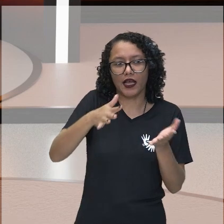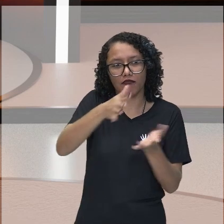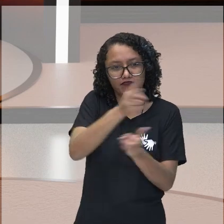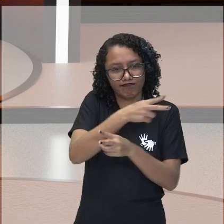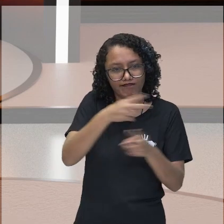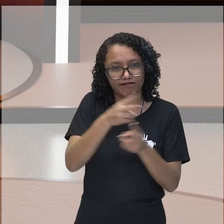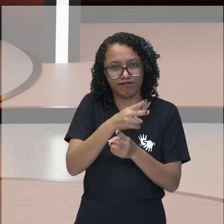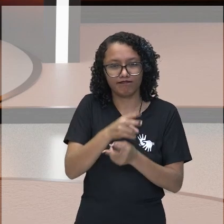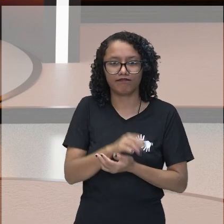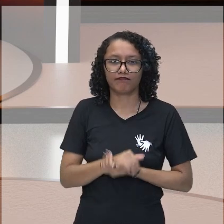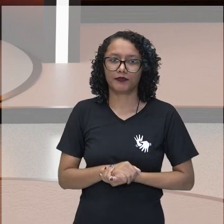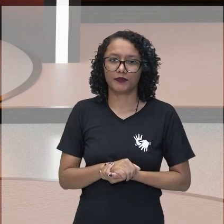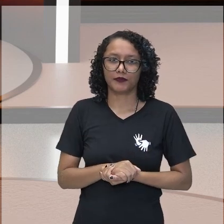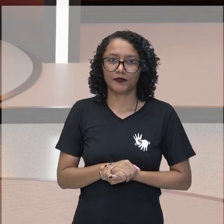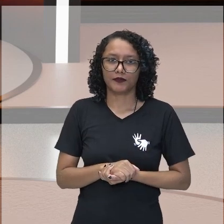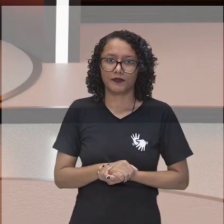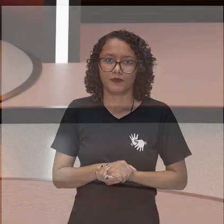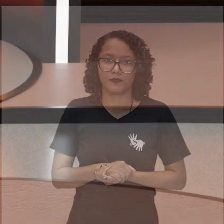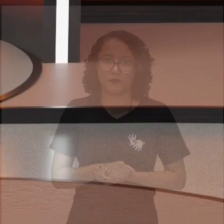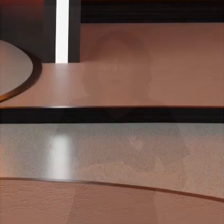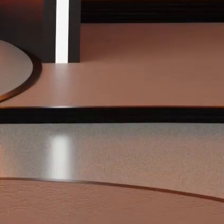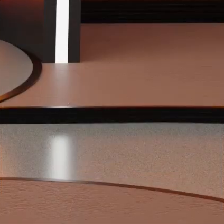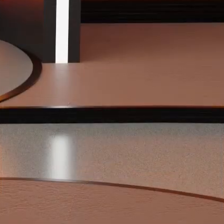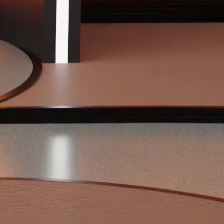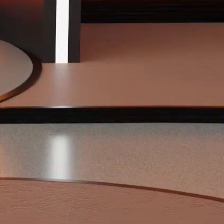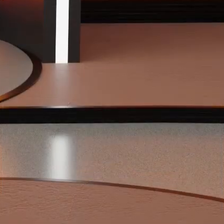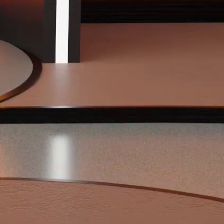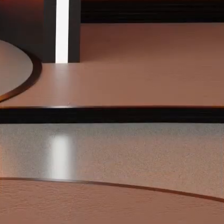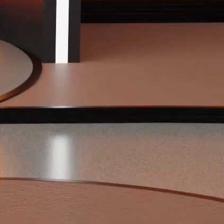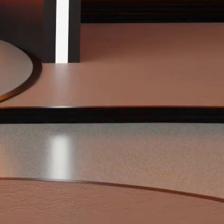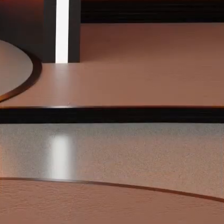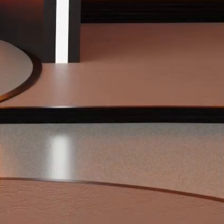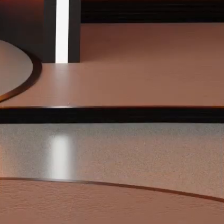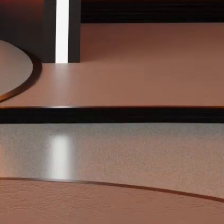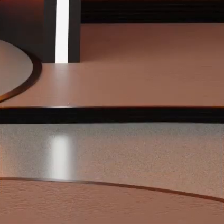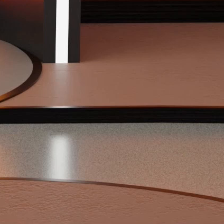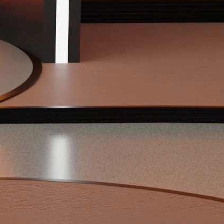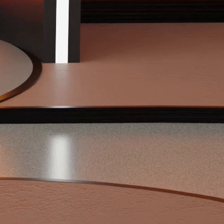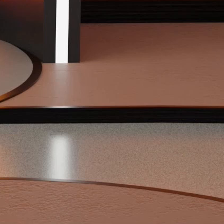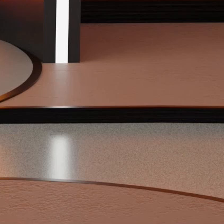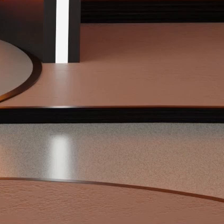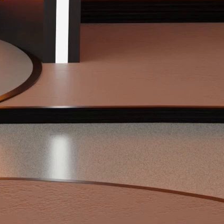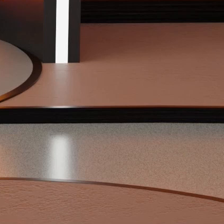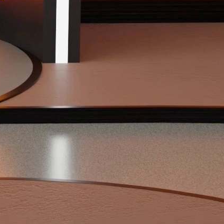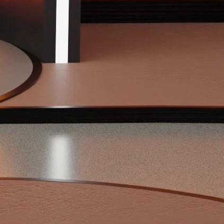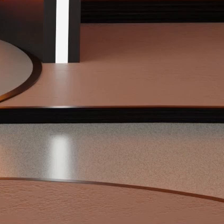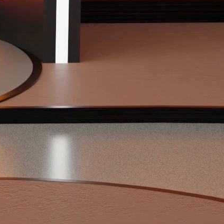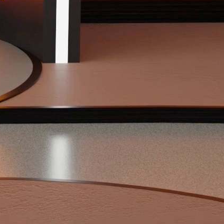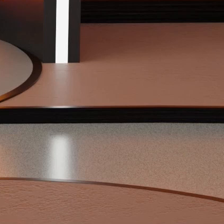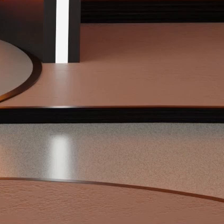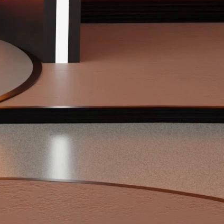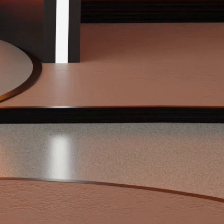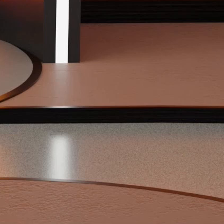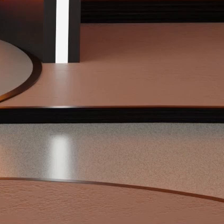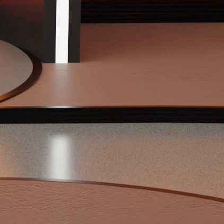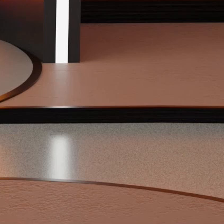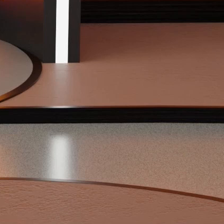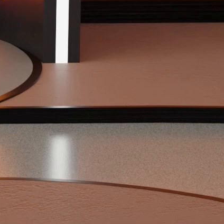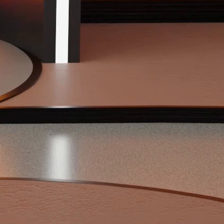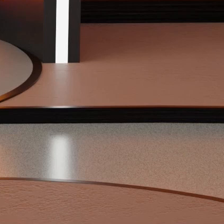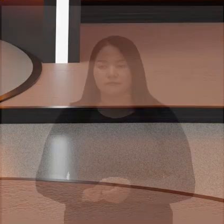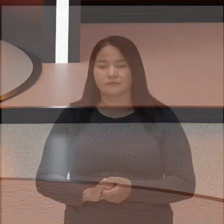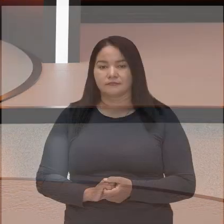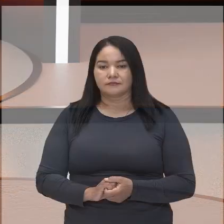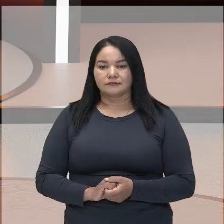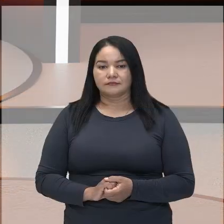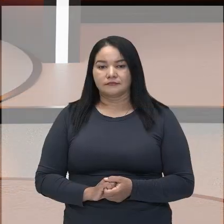outono, gente, que ocorre aí de setembro a novembro, as temperaturas elas são mais agradáveis e as folhas das árvores, elas acabam